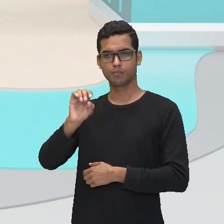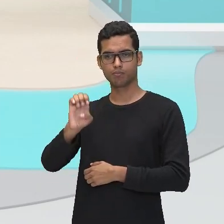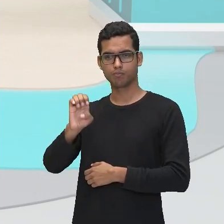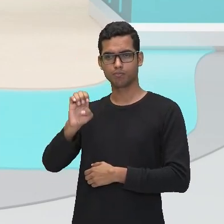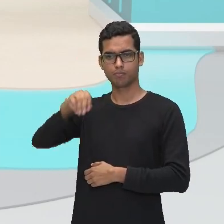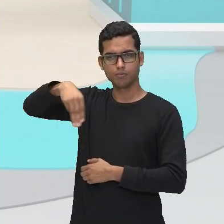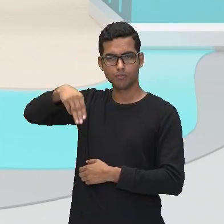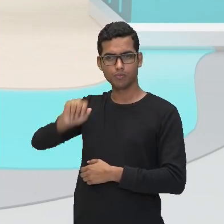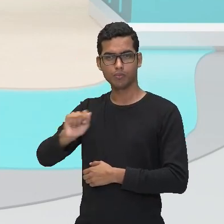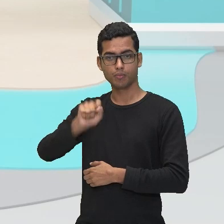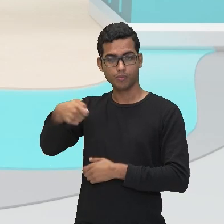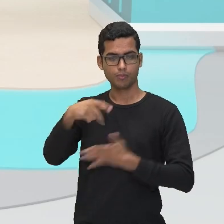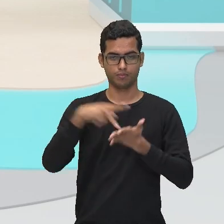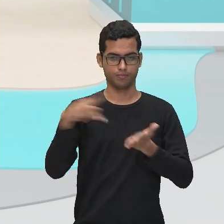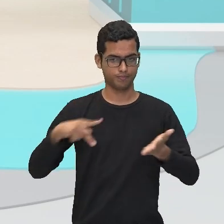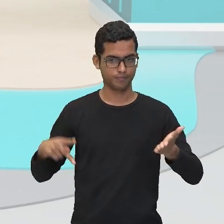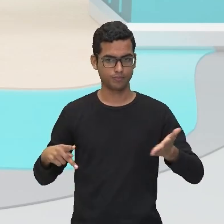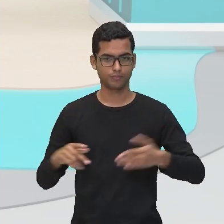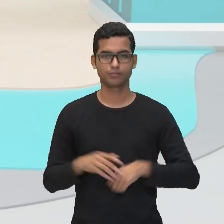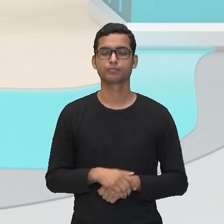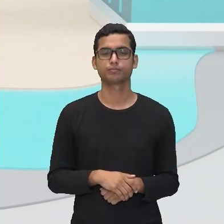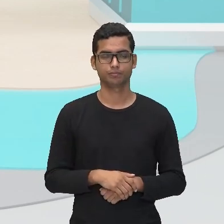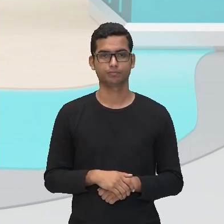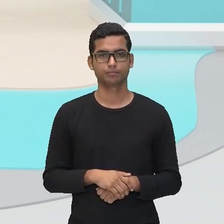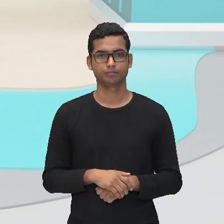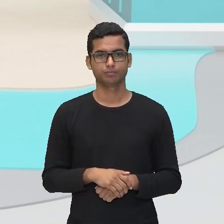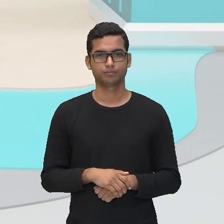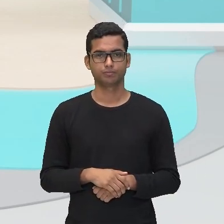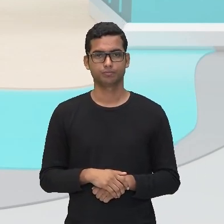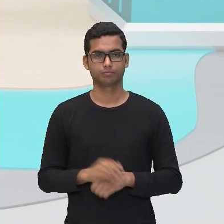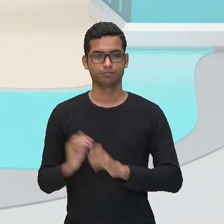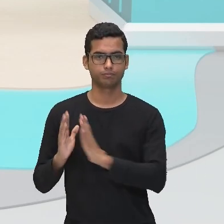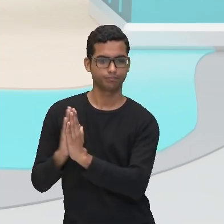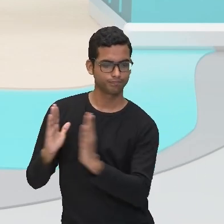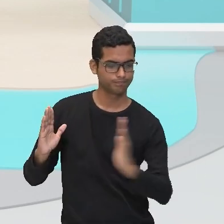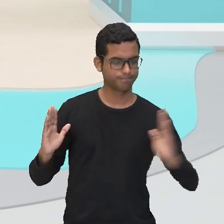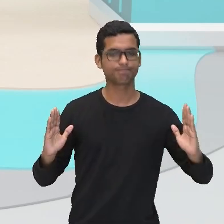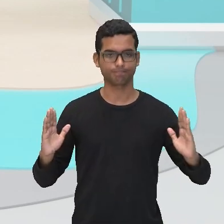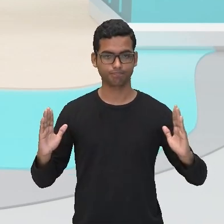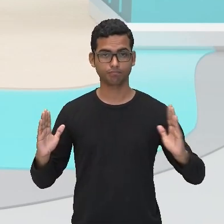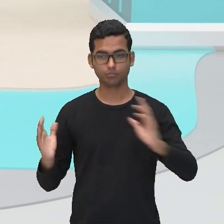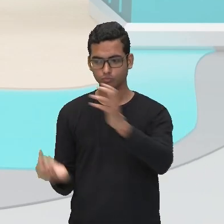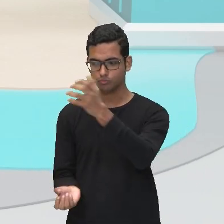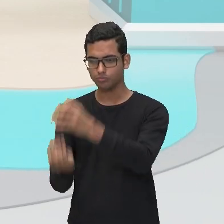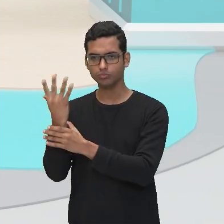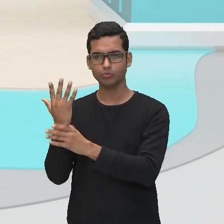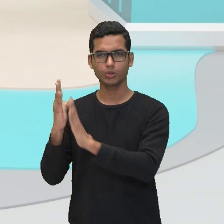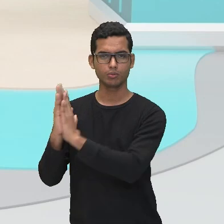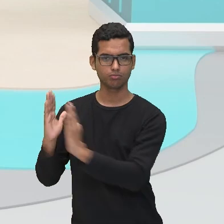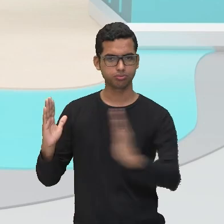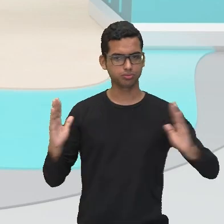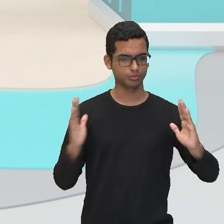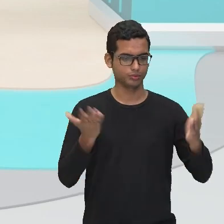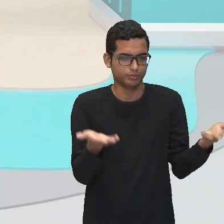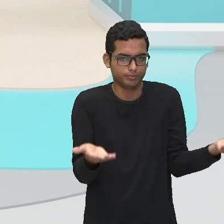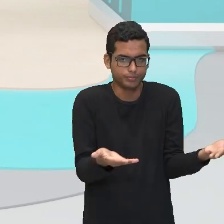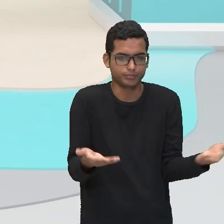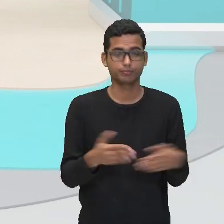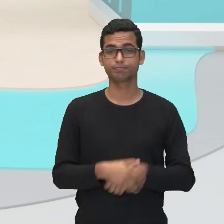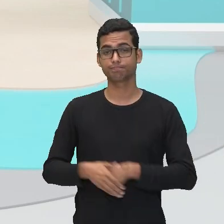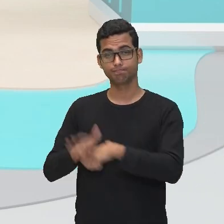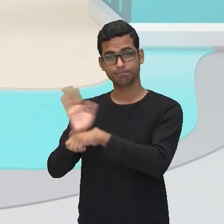uma trajetória deles, da sua origem até os dias atuais. O que nós vimos no vídeo foi o seguinte, que